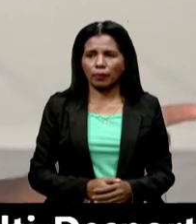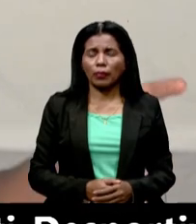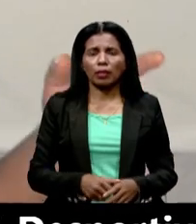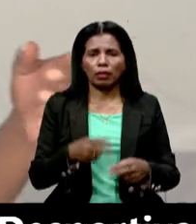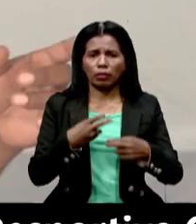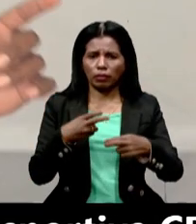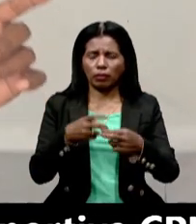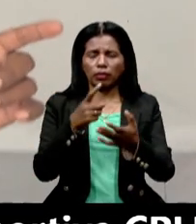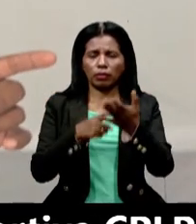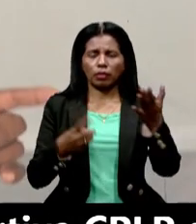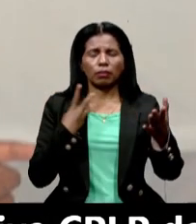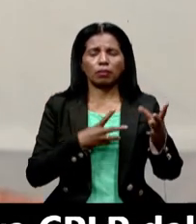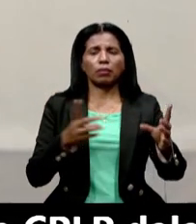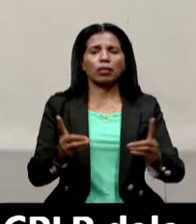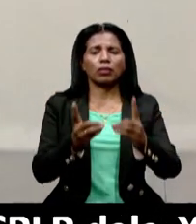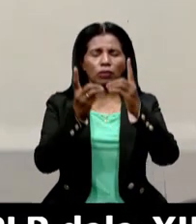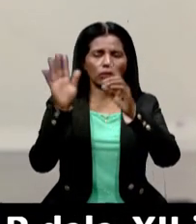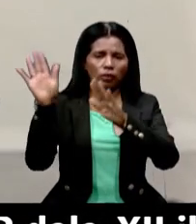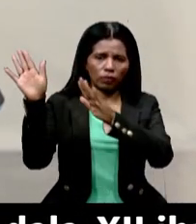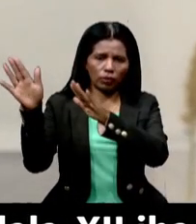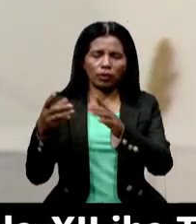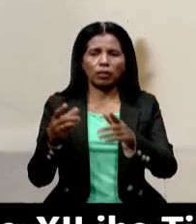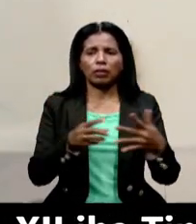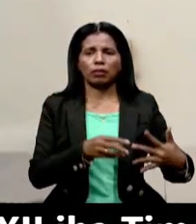Dificuldade sa ida magami hasoro iha base liliu